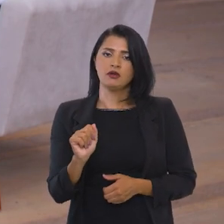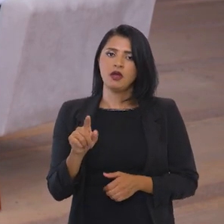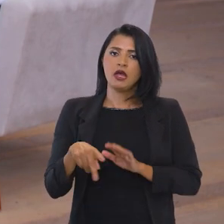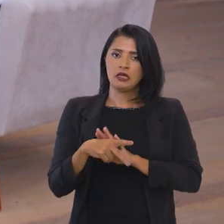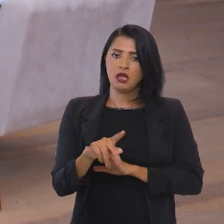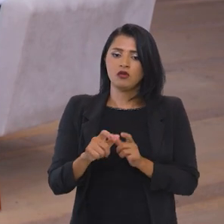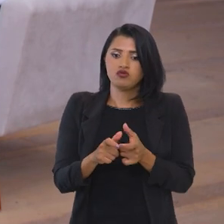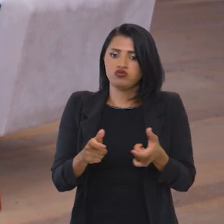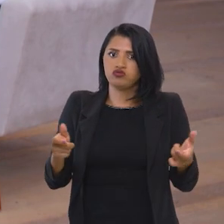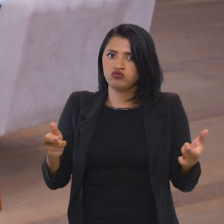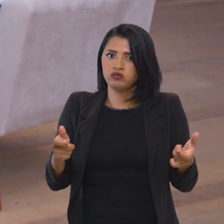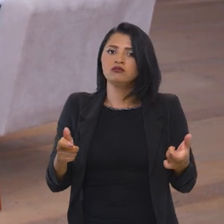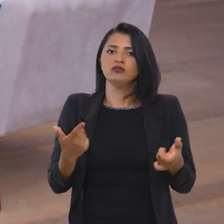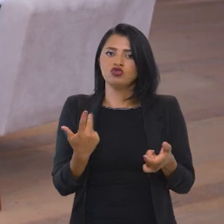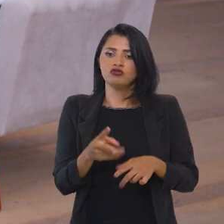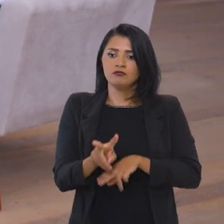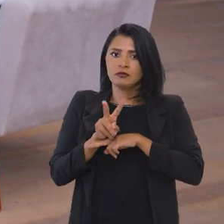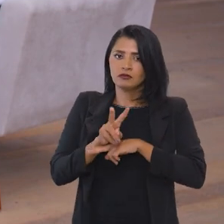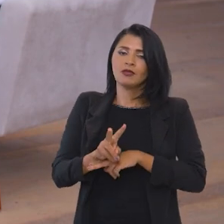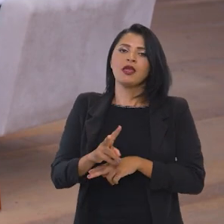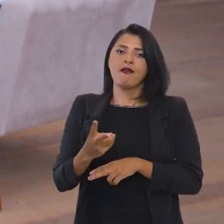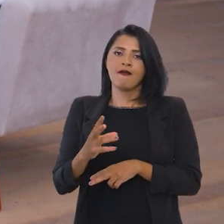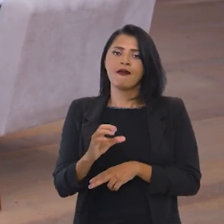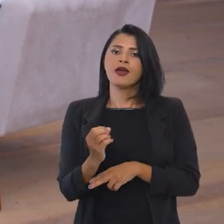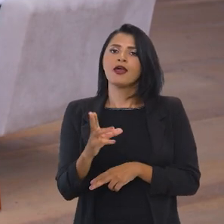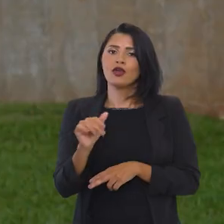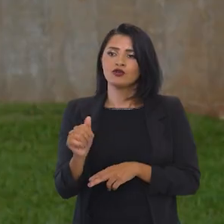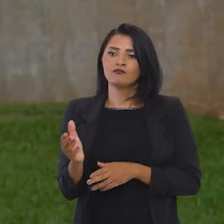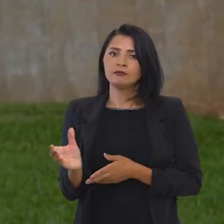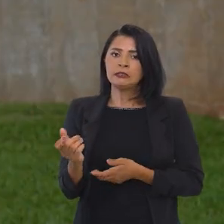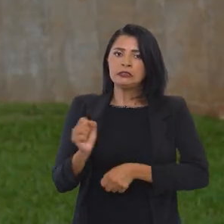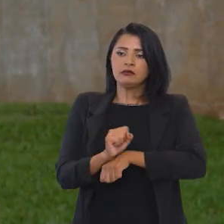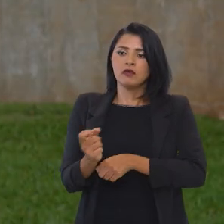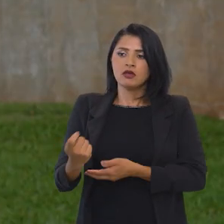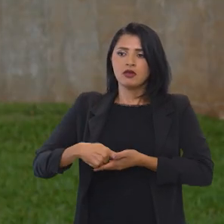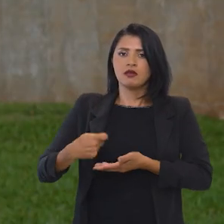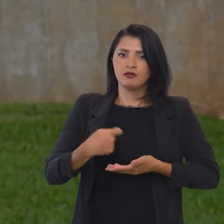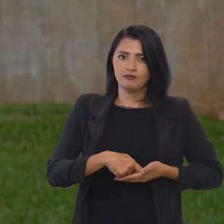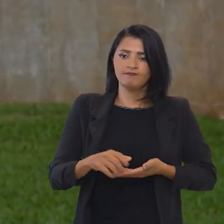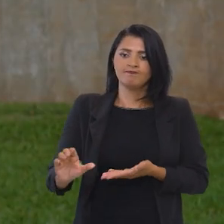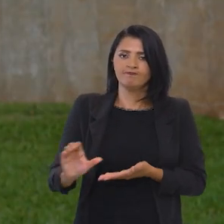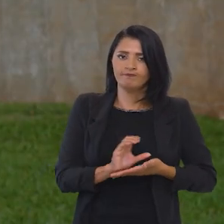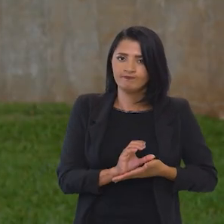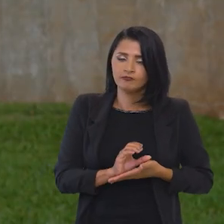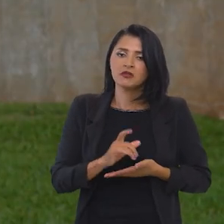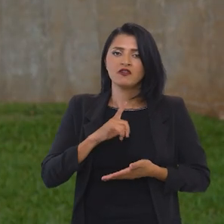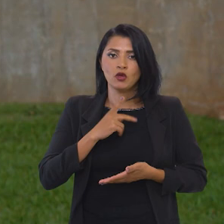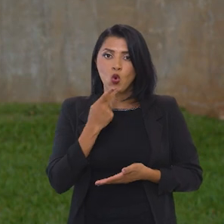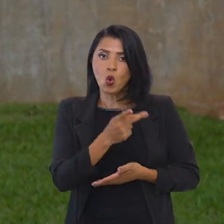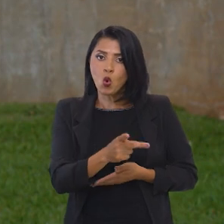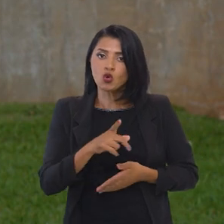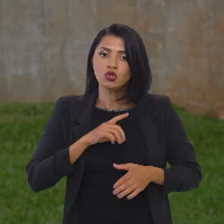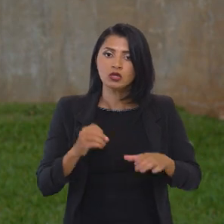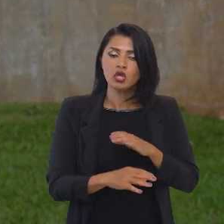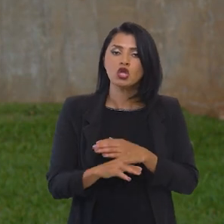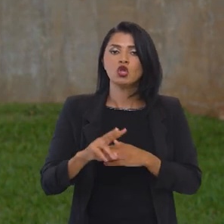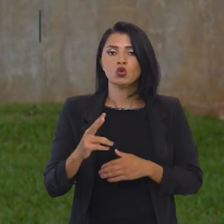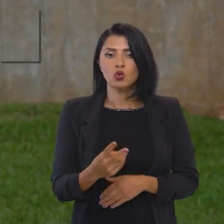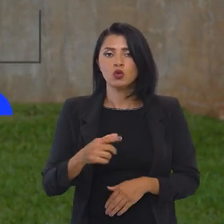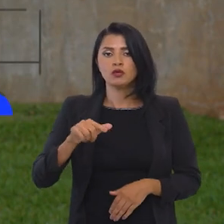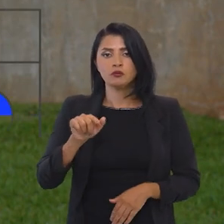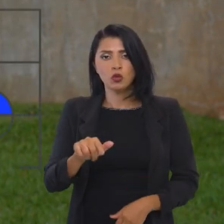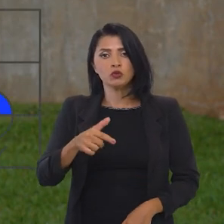volume considerável de créditos a receber, né? De ativos da União a receber. Nós falamos hoje de um estoque de